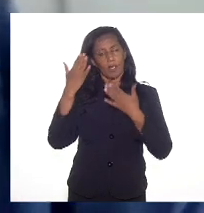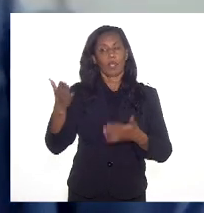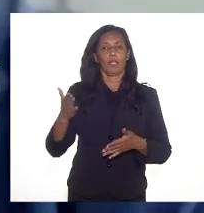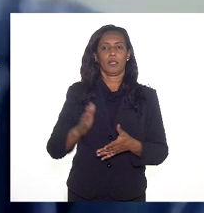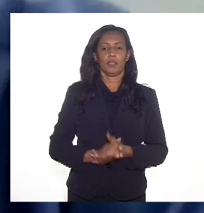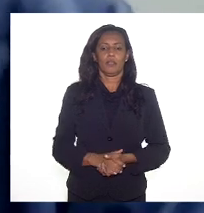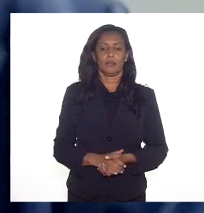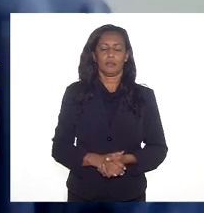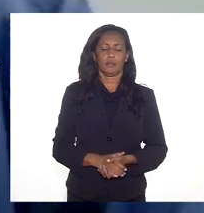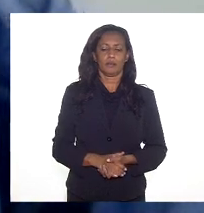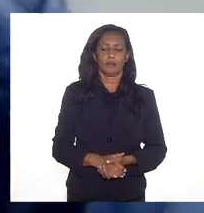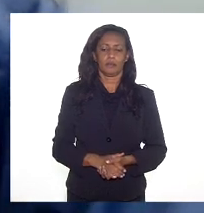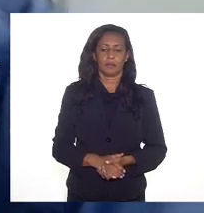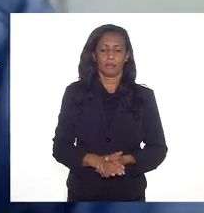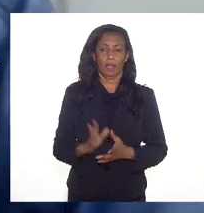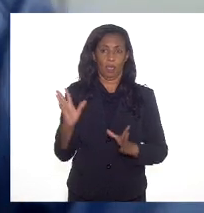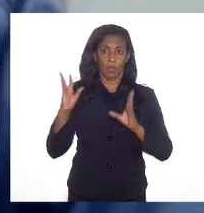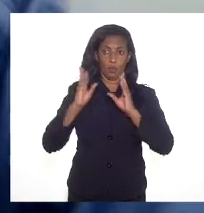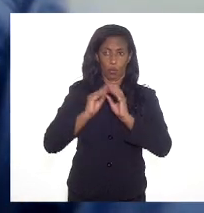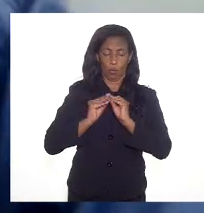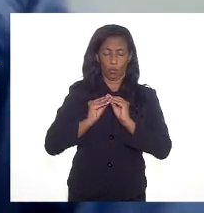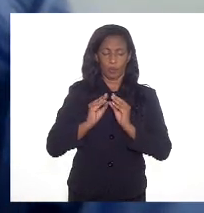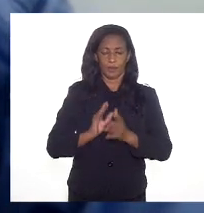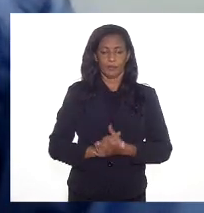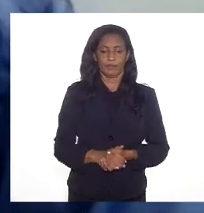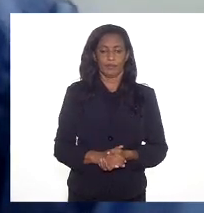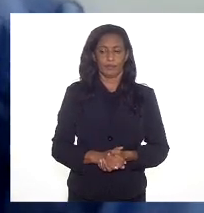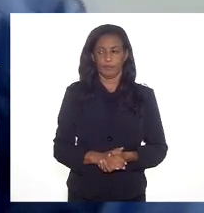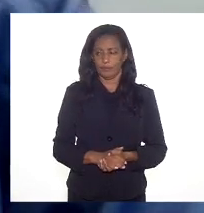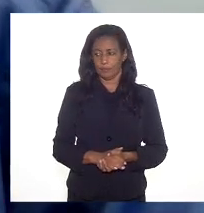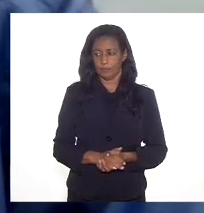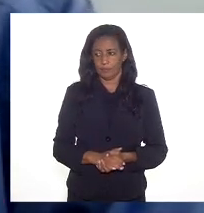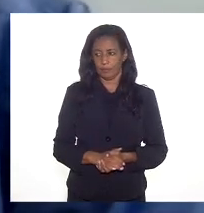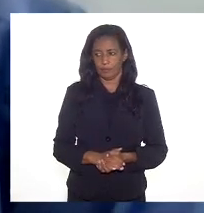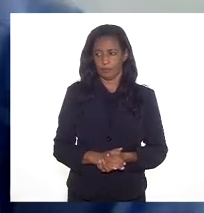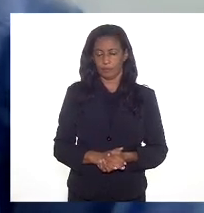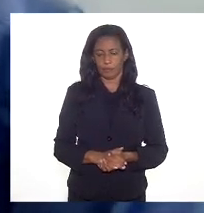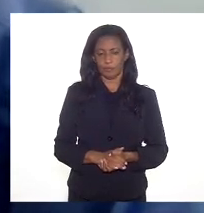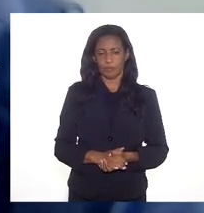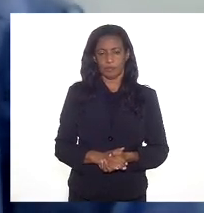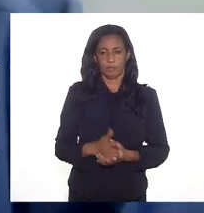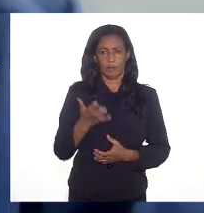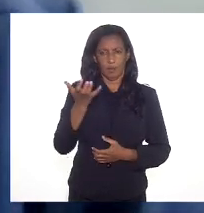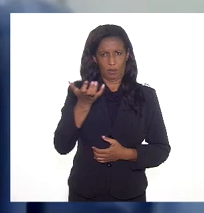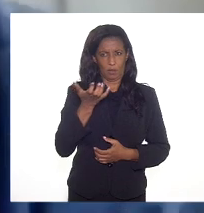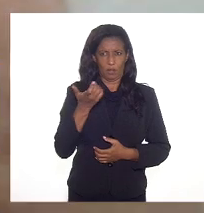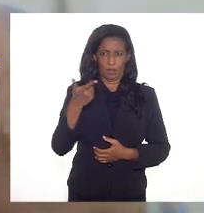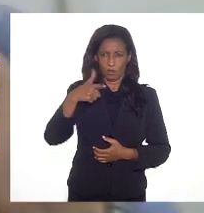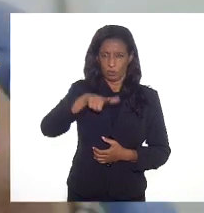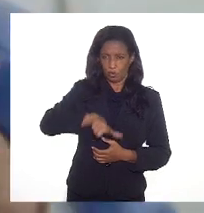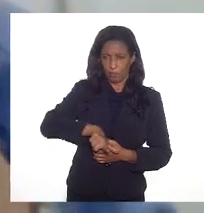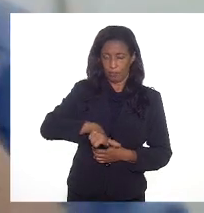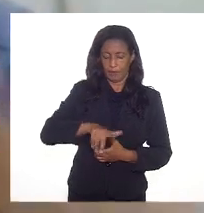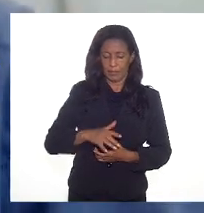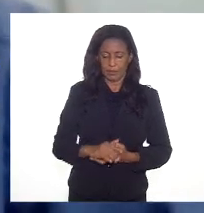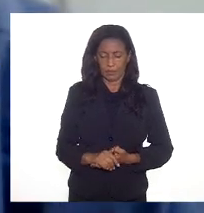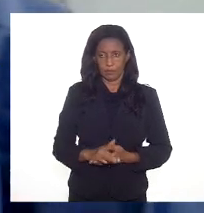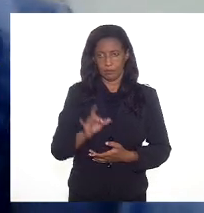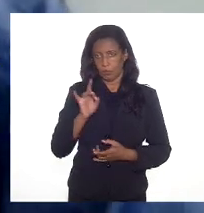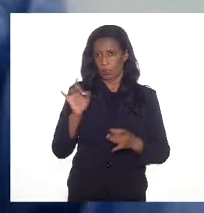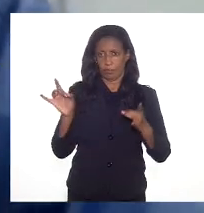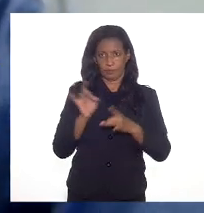Rubens Bontempo. E concluindo, deputado Marta Rocha, eu queria novamente, né, só para